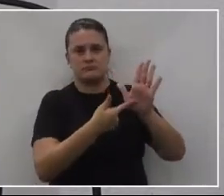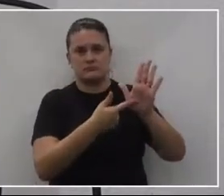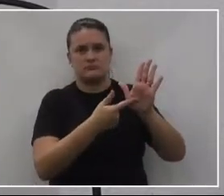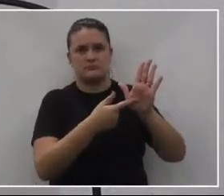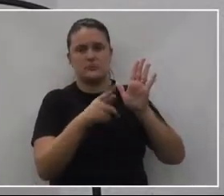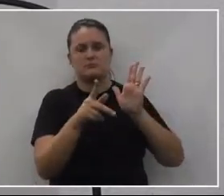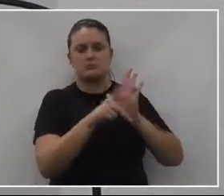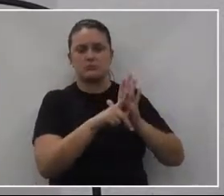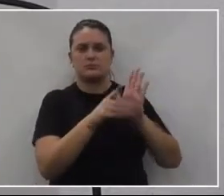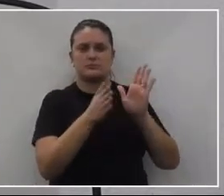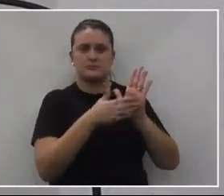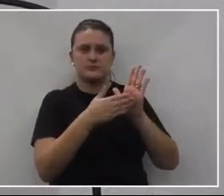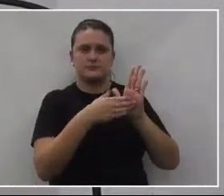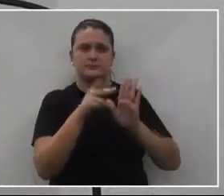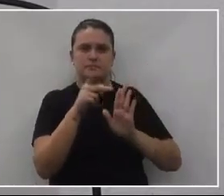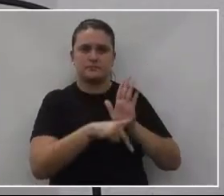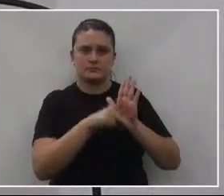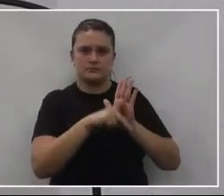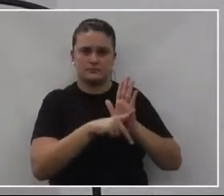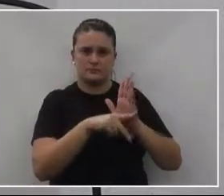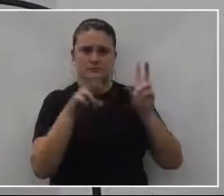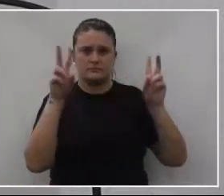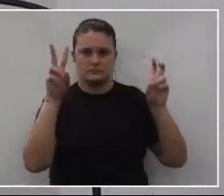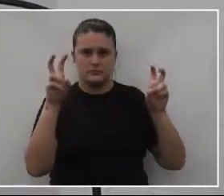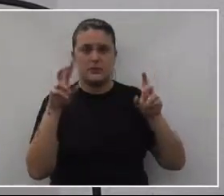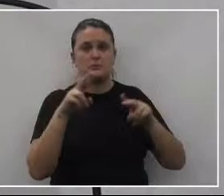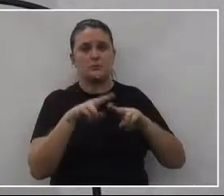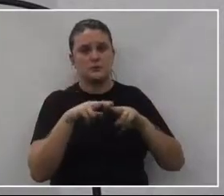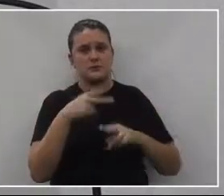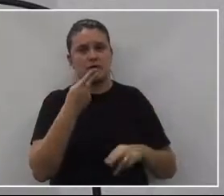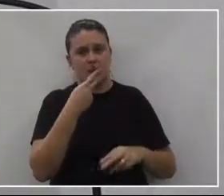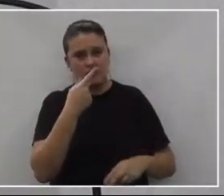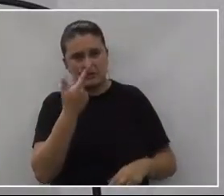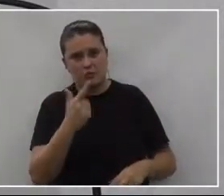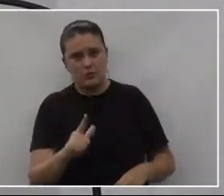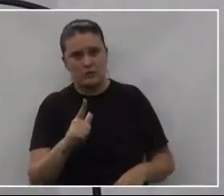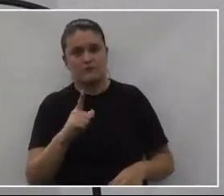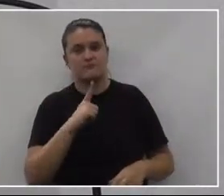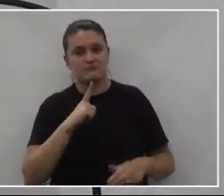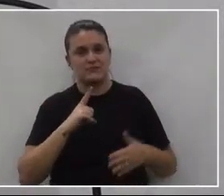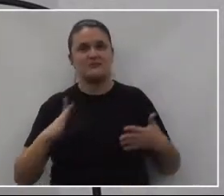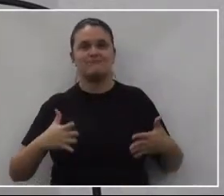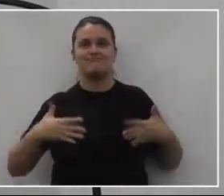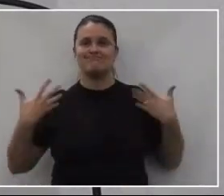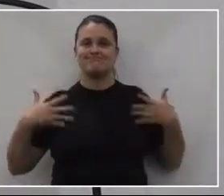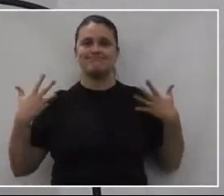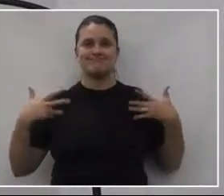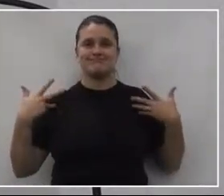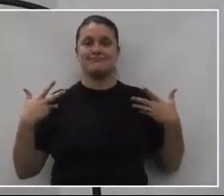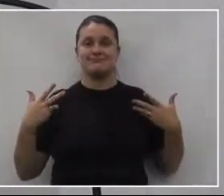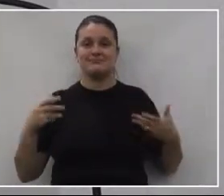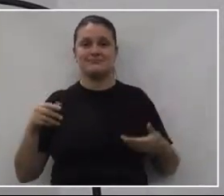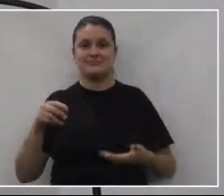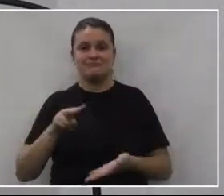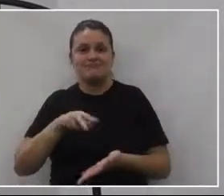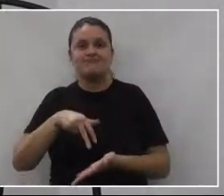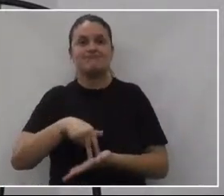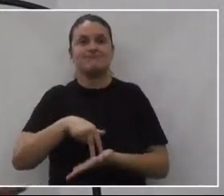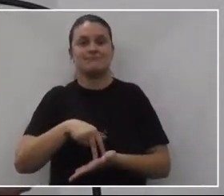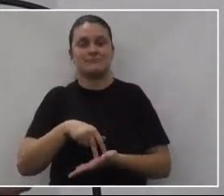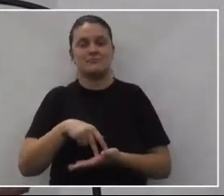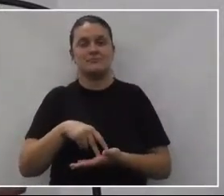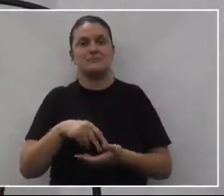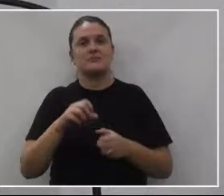própria proposição de projetos dessa natureza, por isso que, repito aqui mais uma vez, a minha grande alegria de estar presente hoje aqui, para